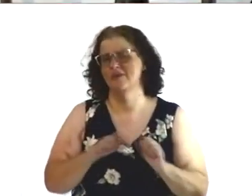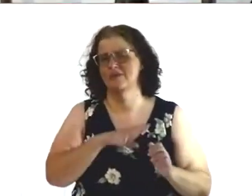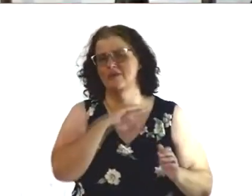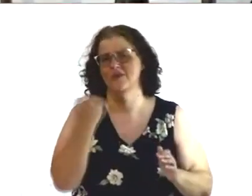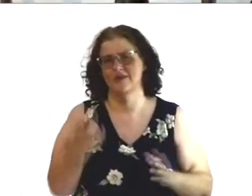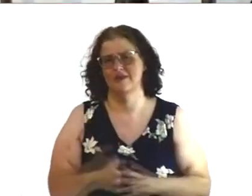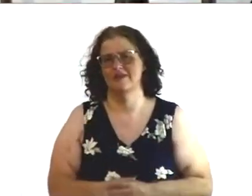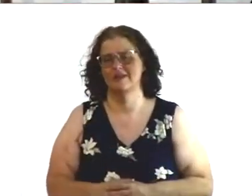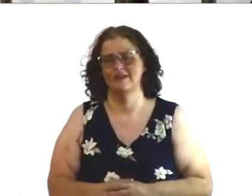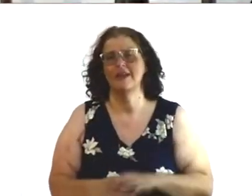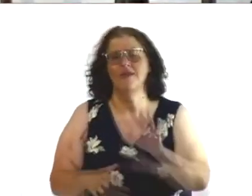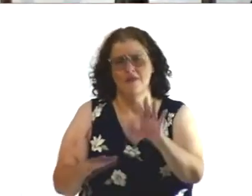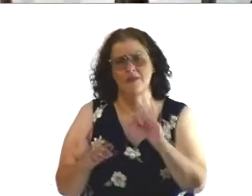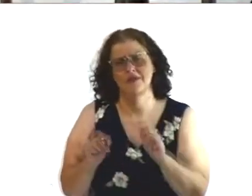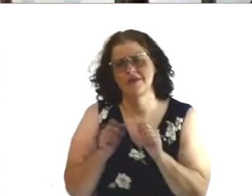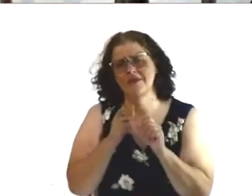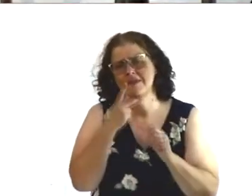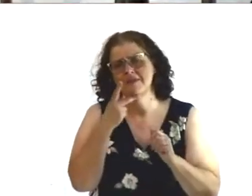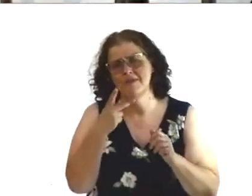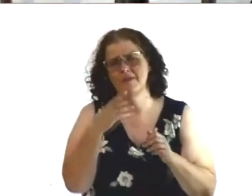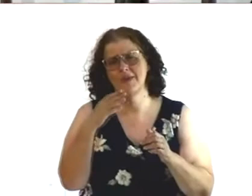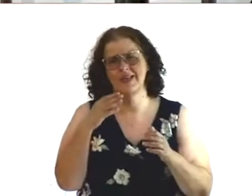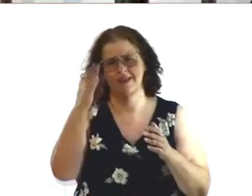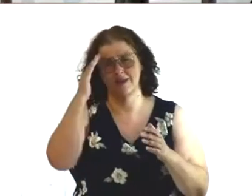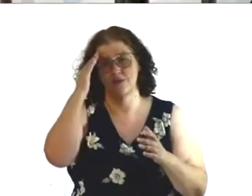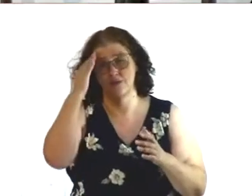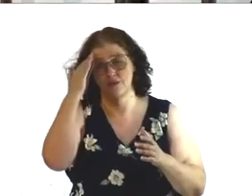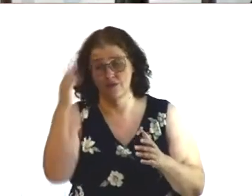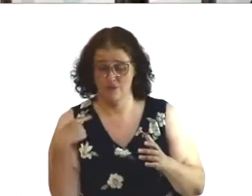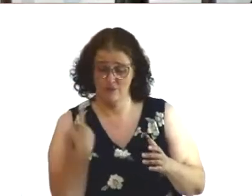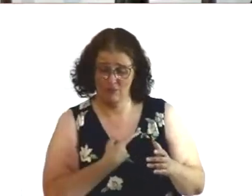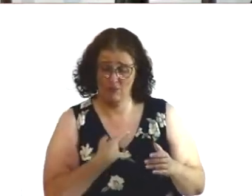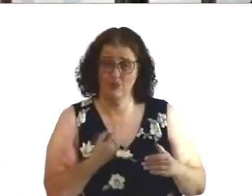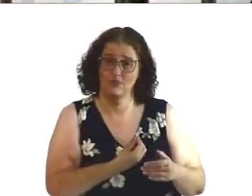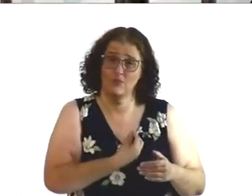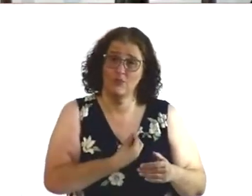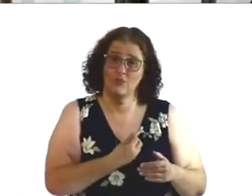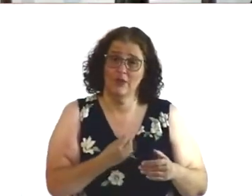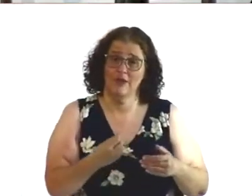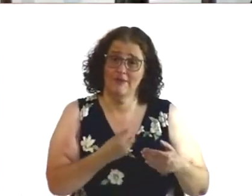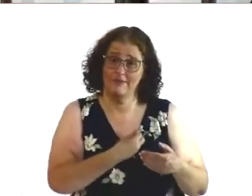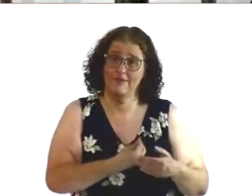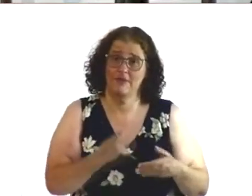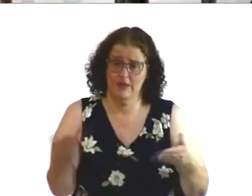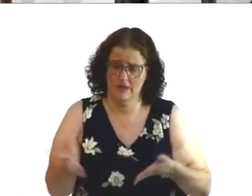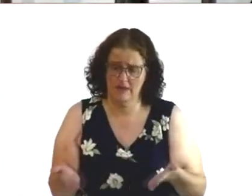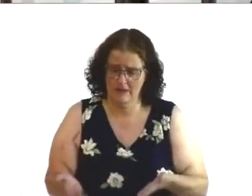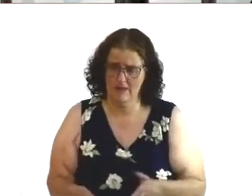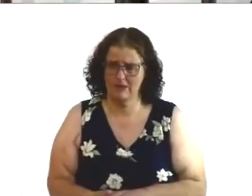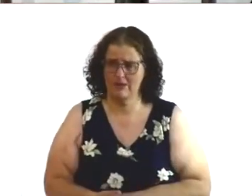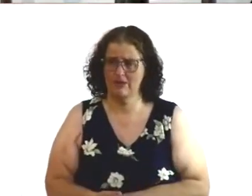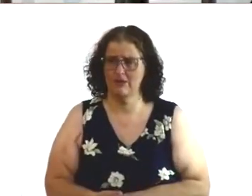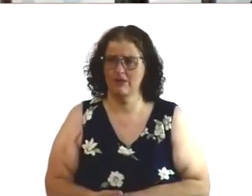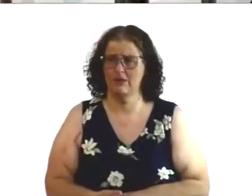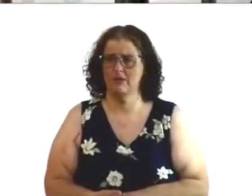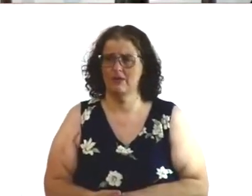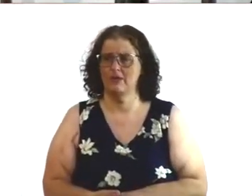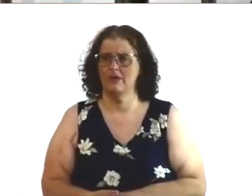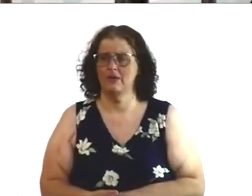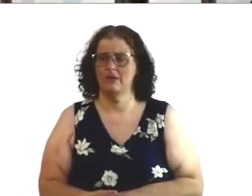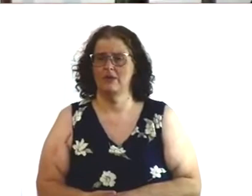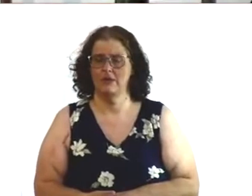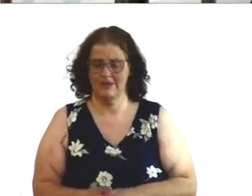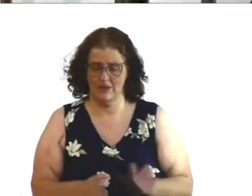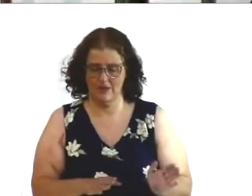nossos dias, inclusive às crianças. Por que o pastor pediu que se colocasse um ponto de interrogação no canto esquerdo da